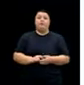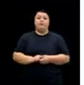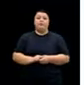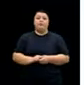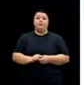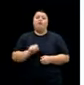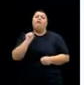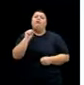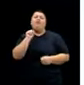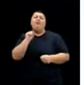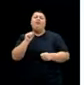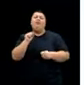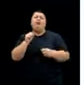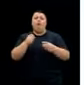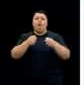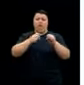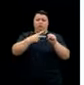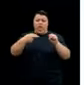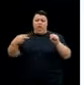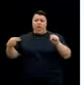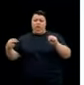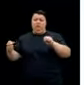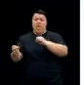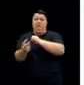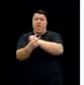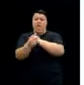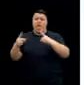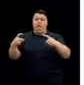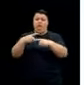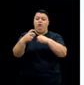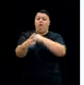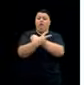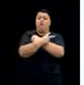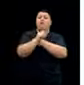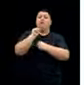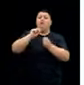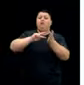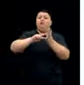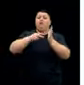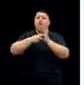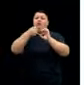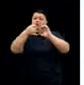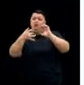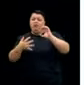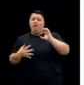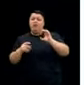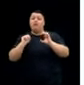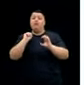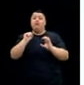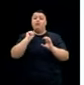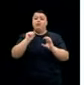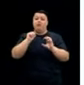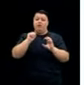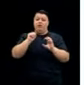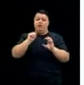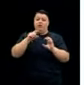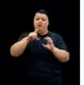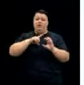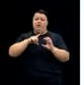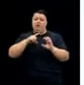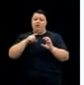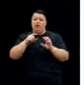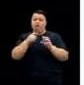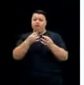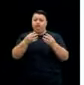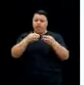Bom, o que são antígenos? Antígenos, eles podem ser definidos como substâncias capazes de se ligar